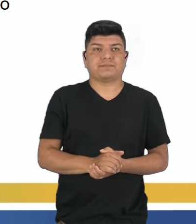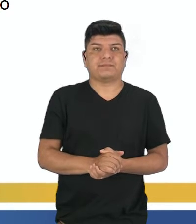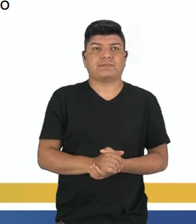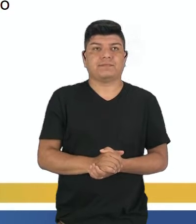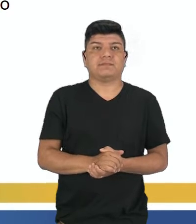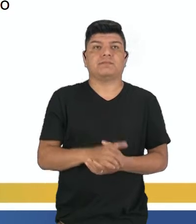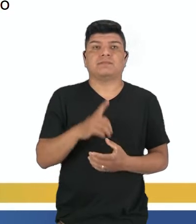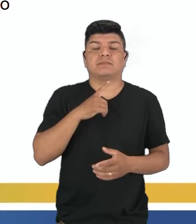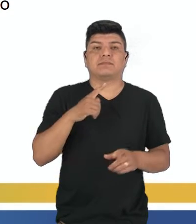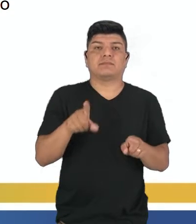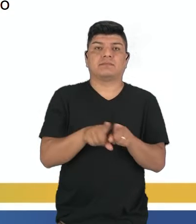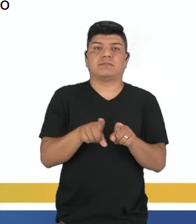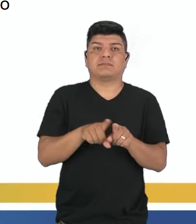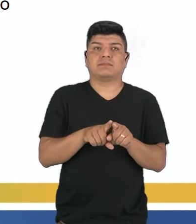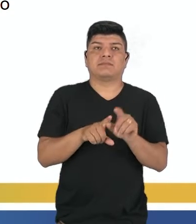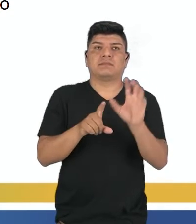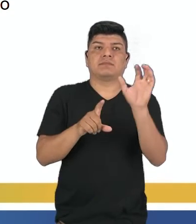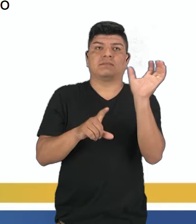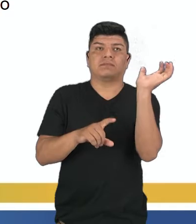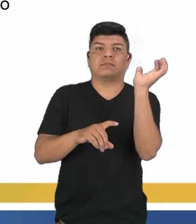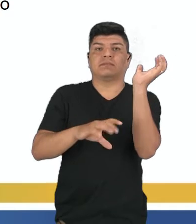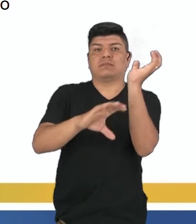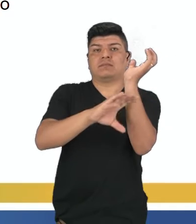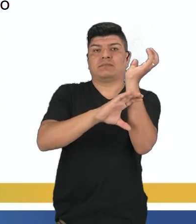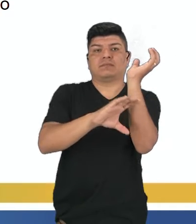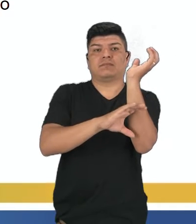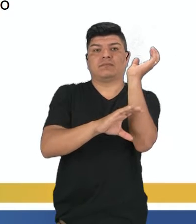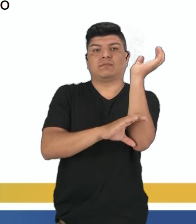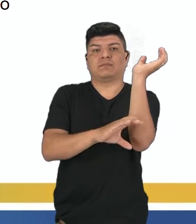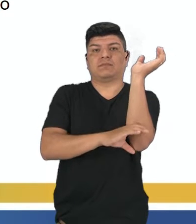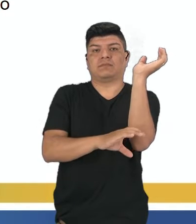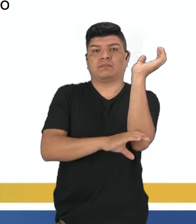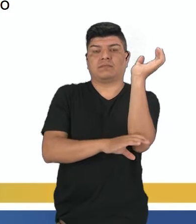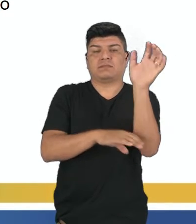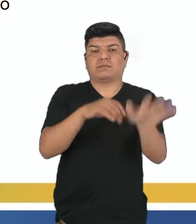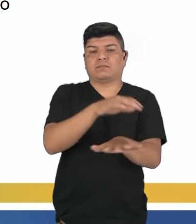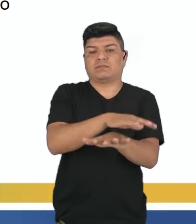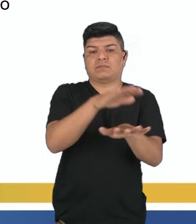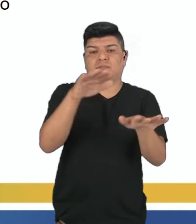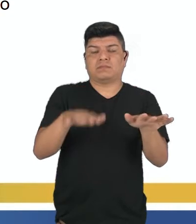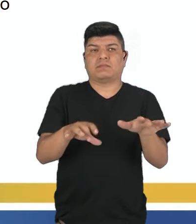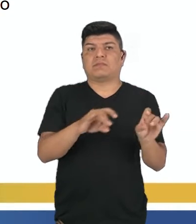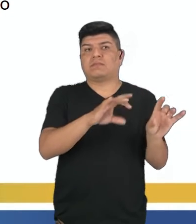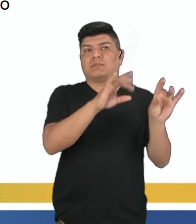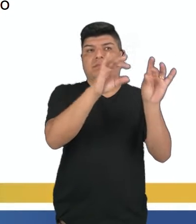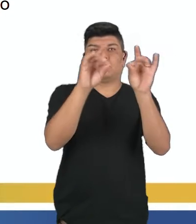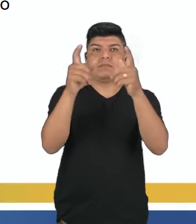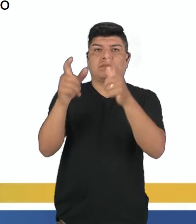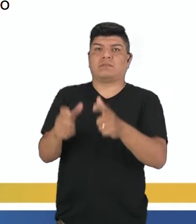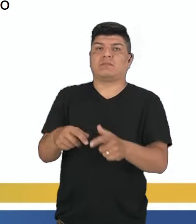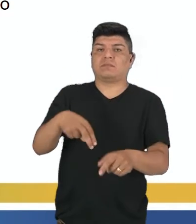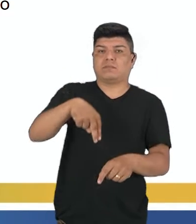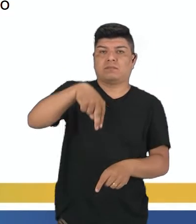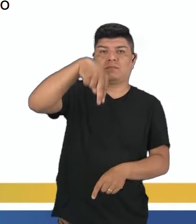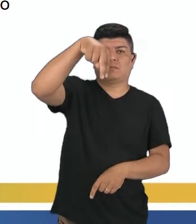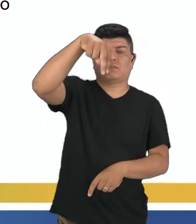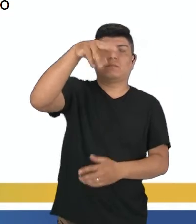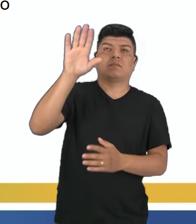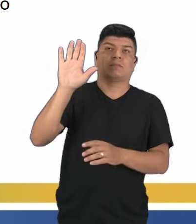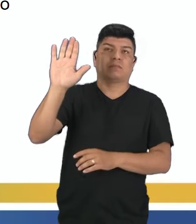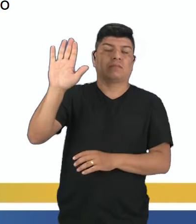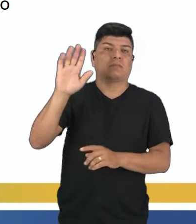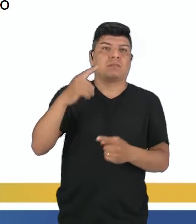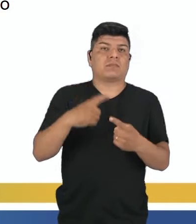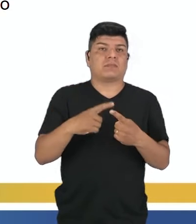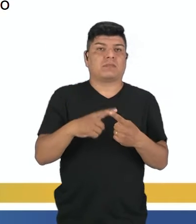a Caatinga, que a Caatinga ela é um bioma mais específico para as regiões lá do Nordeste. É um